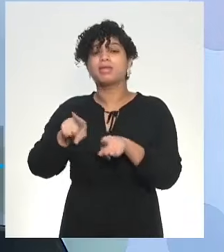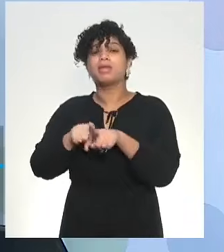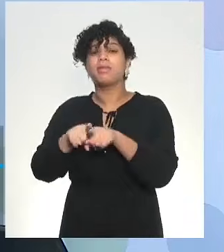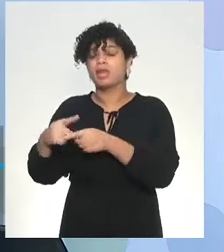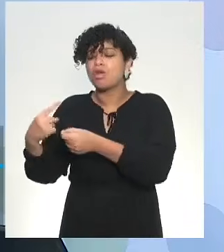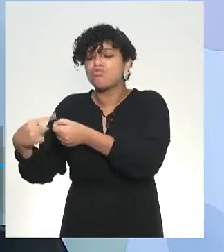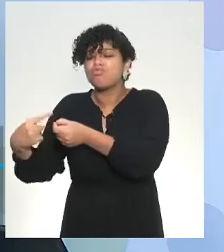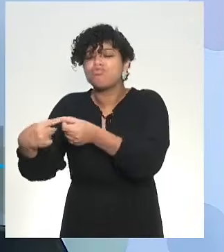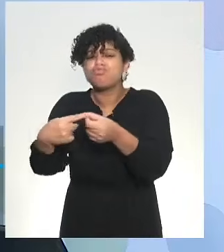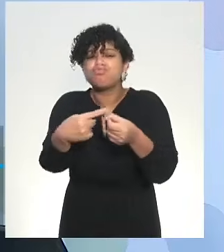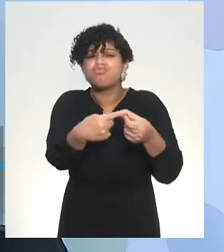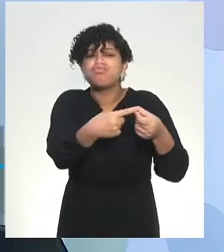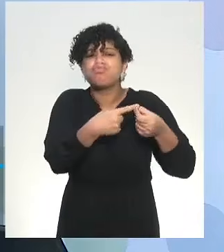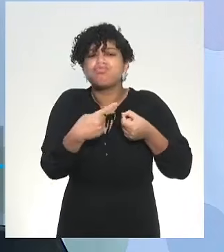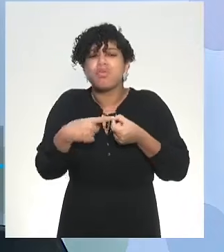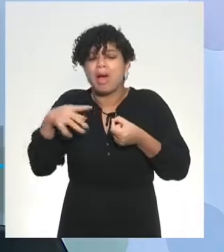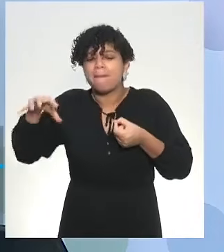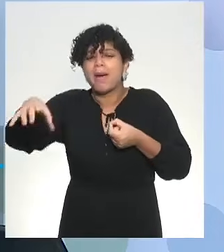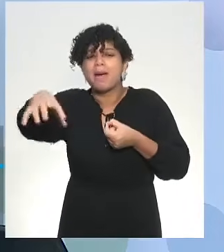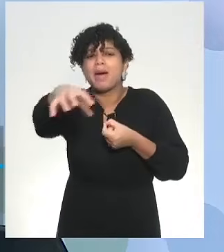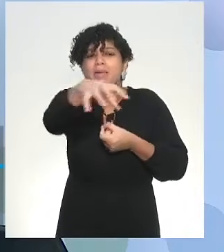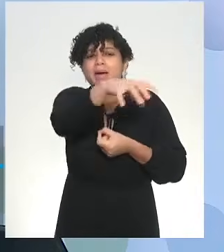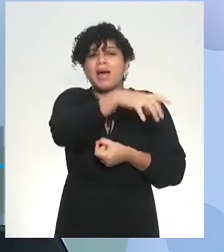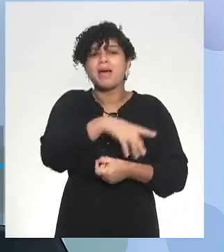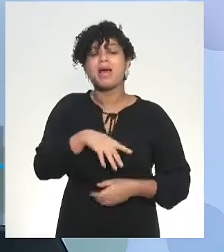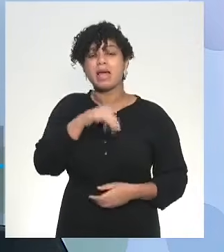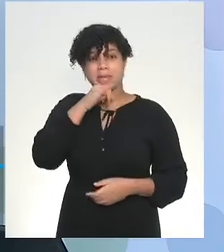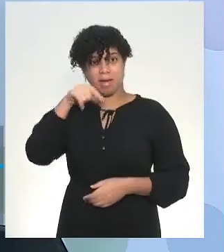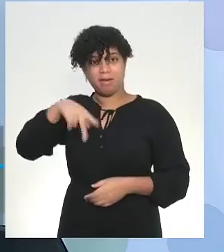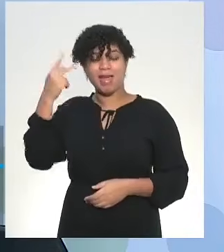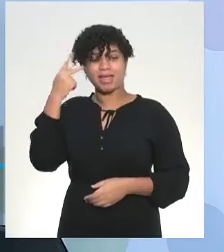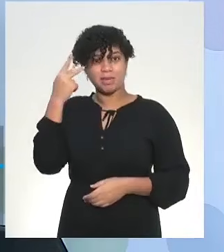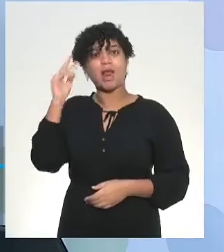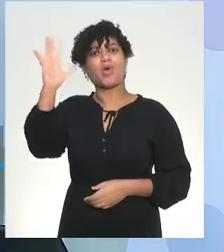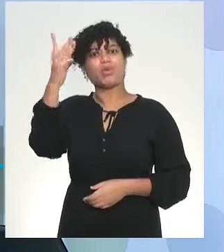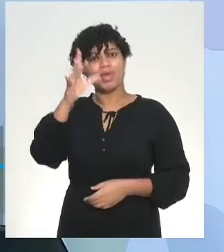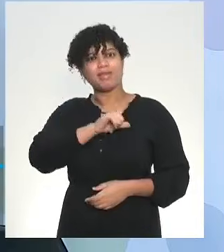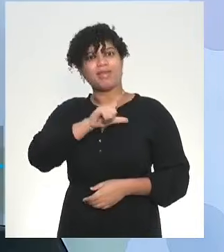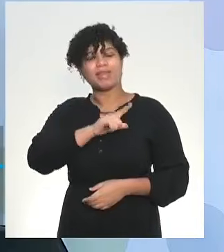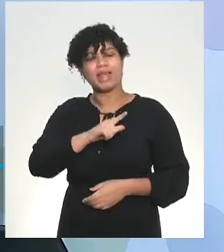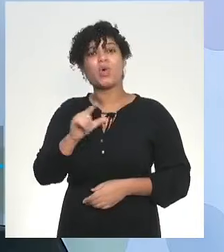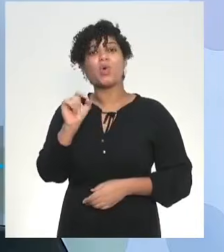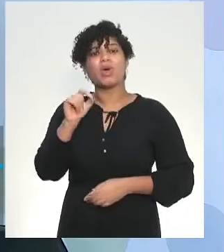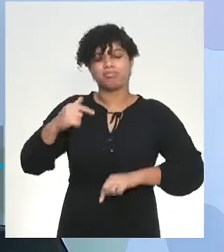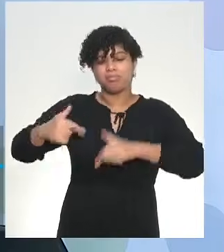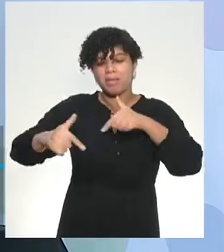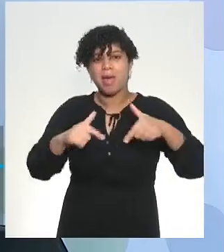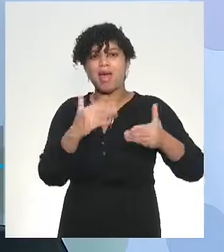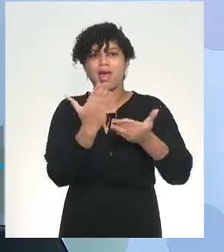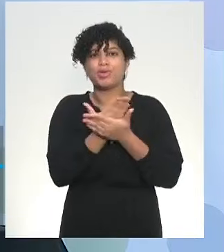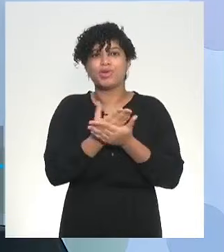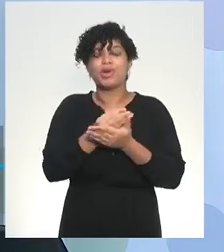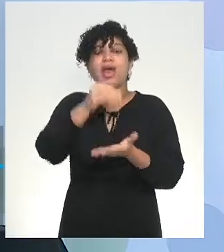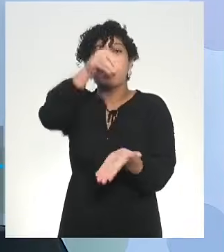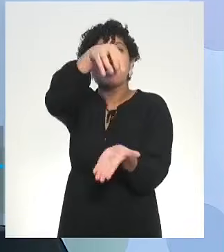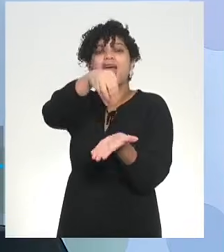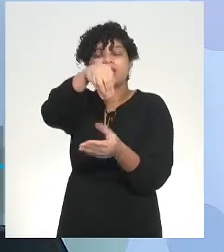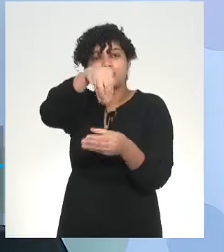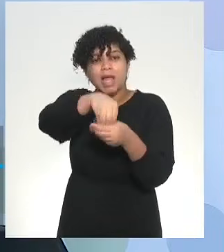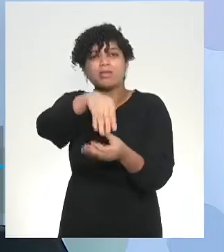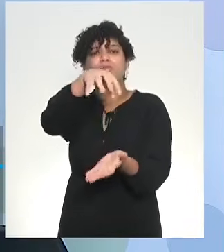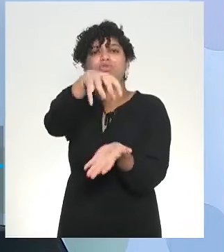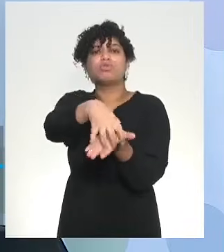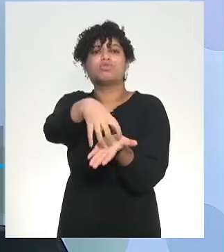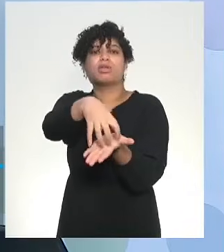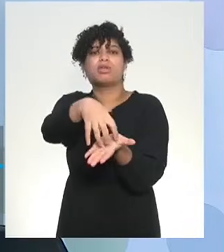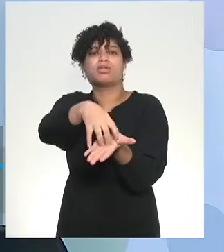grande metrópole de São Paulo. Isso acontece muito, principalmente nessa questão aí de trabalho e de estudo, né, que nós chamamos de migração pendular, que a